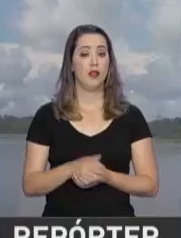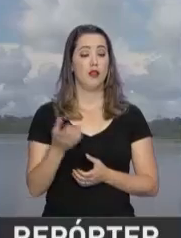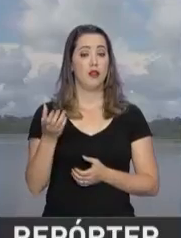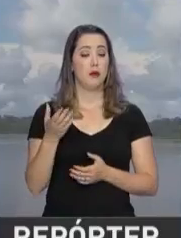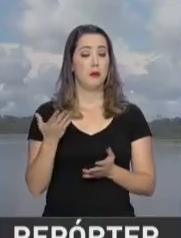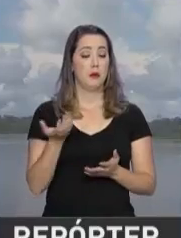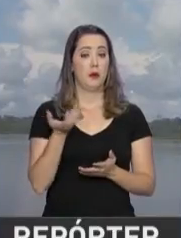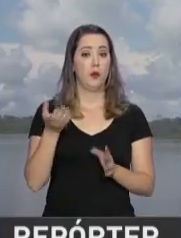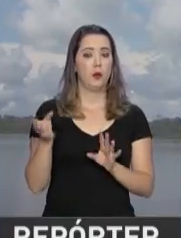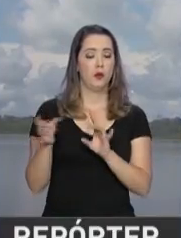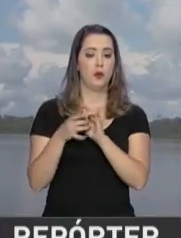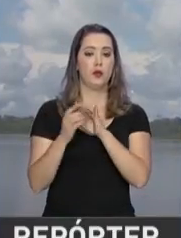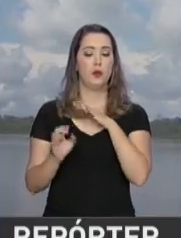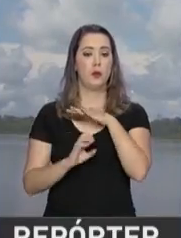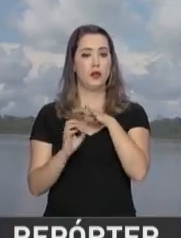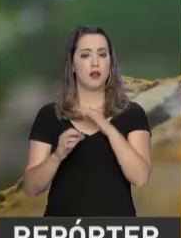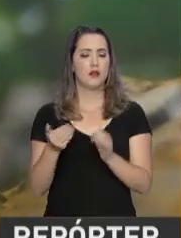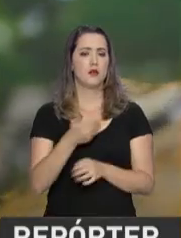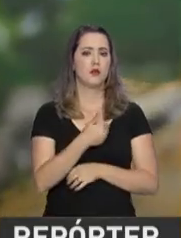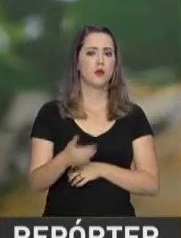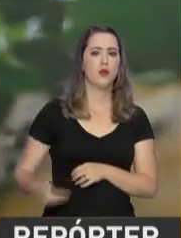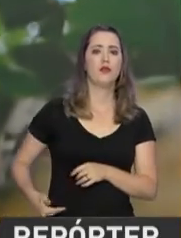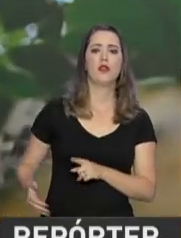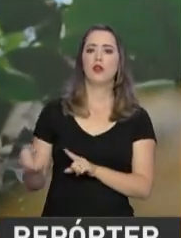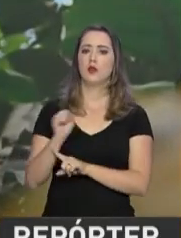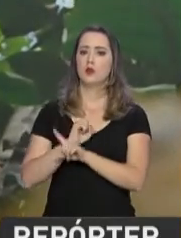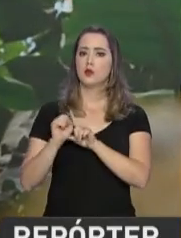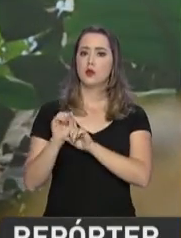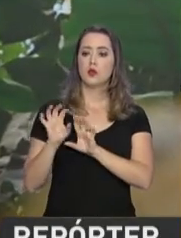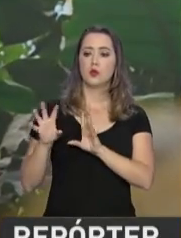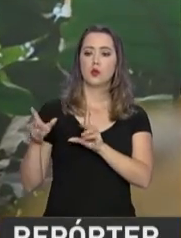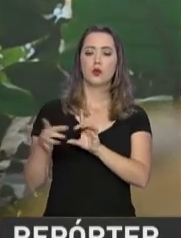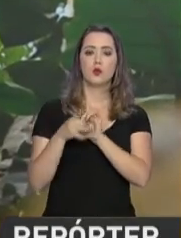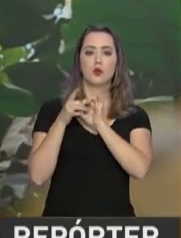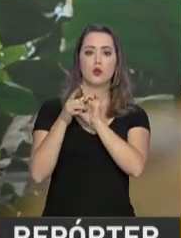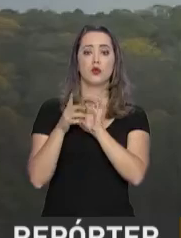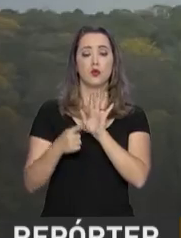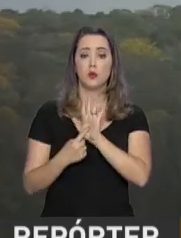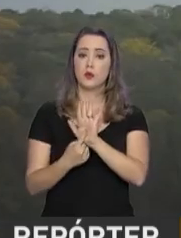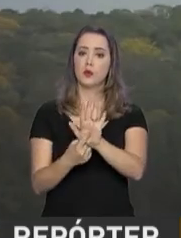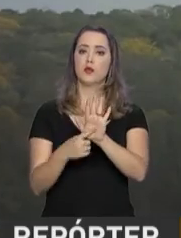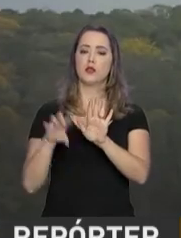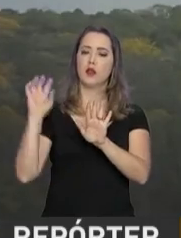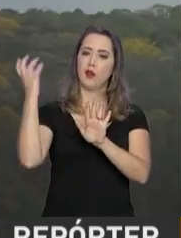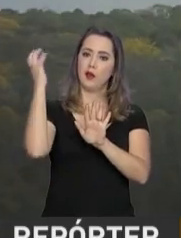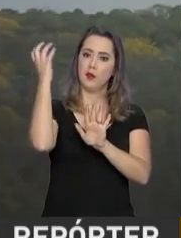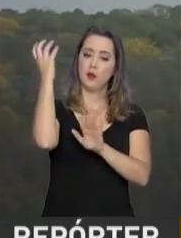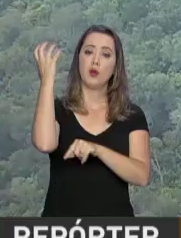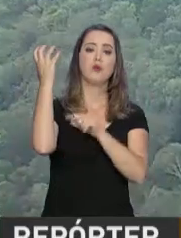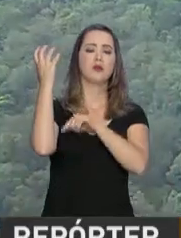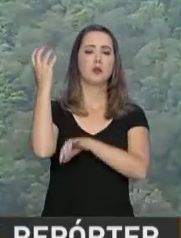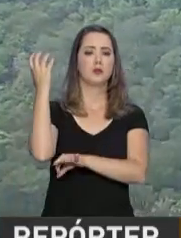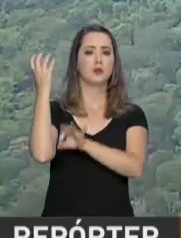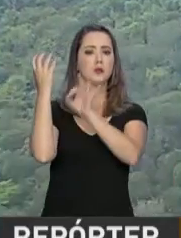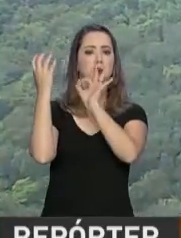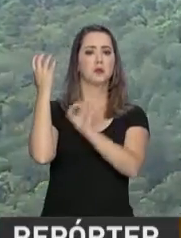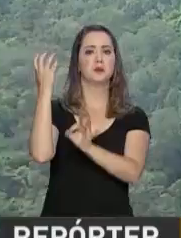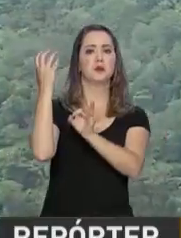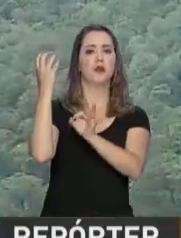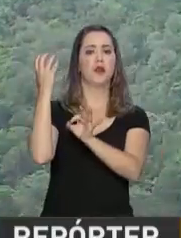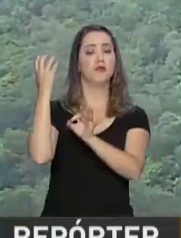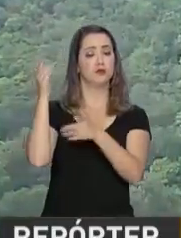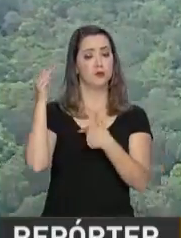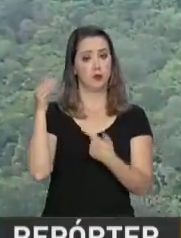instituições produtores ea sociedade para mostrar que manterá fora esta em pé é sim um bom negócio de um lado serão